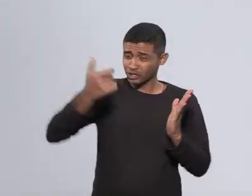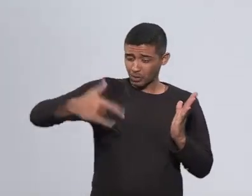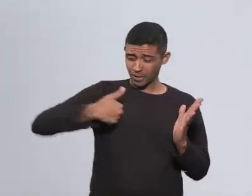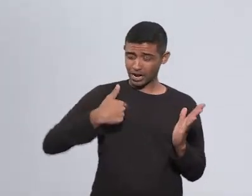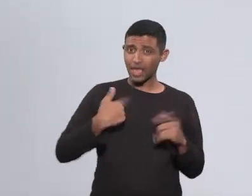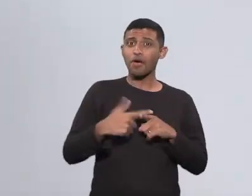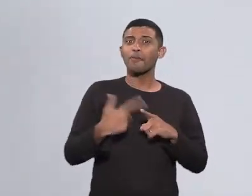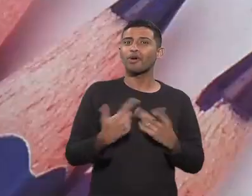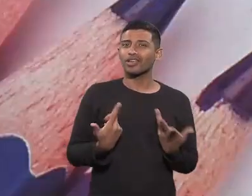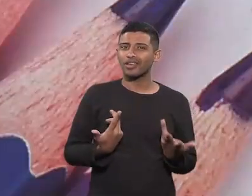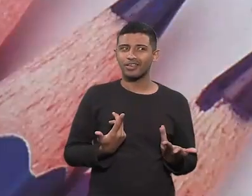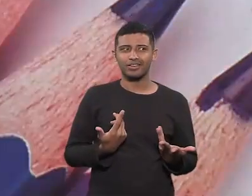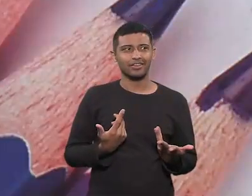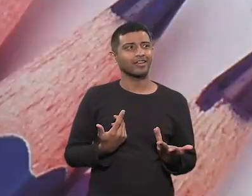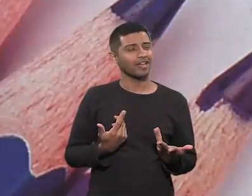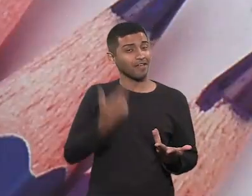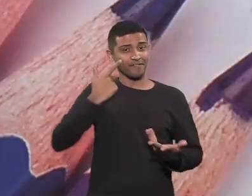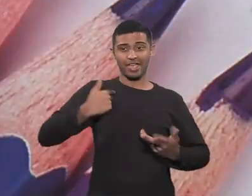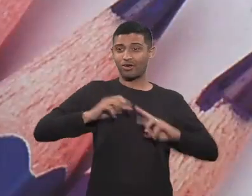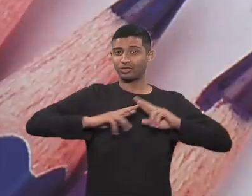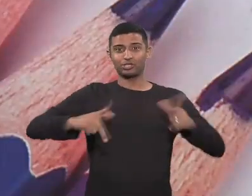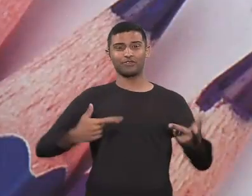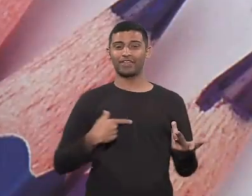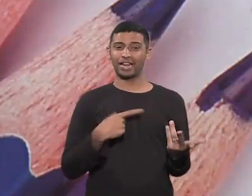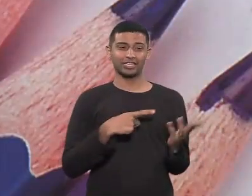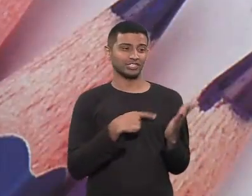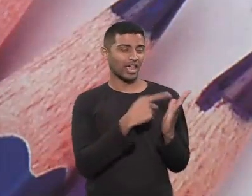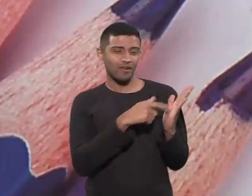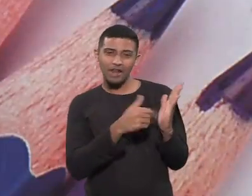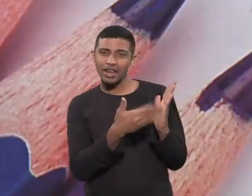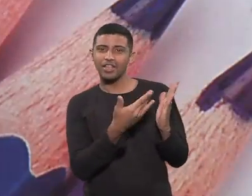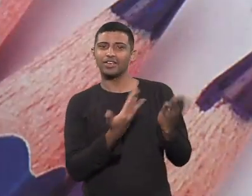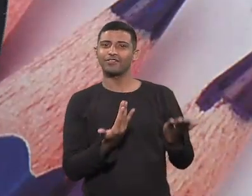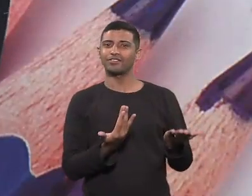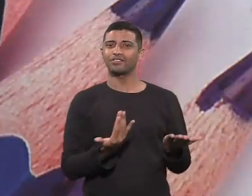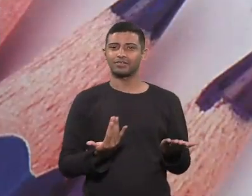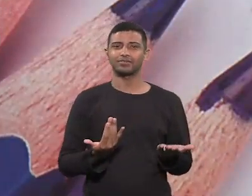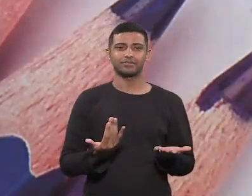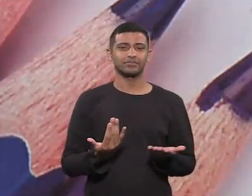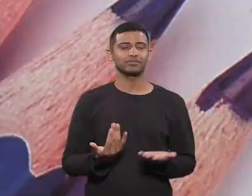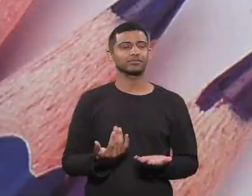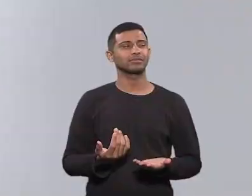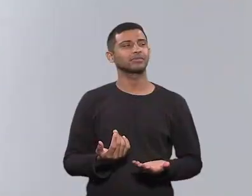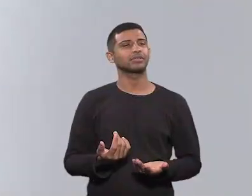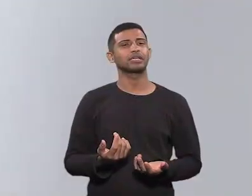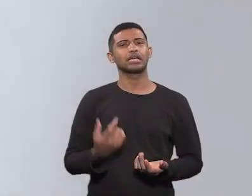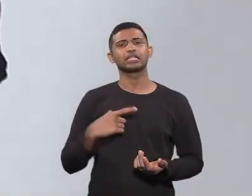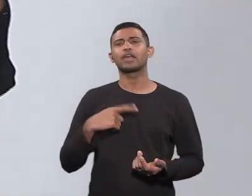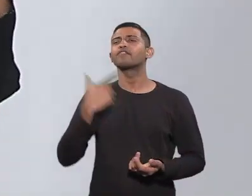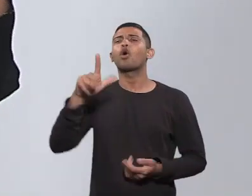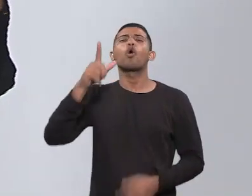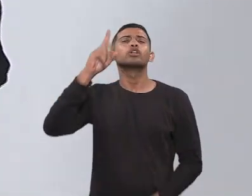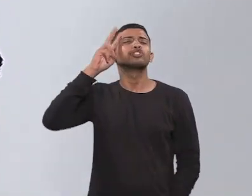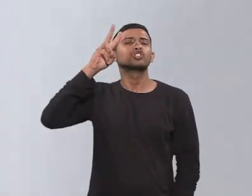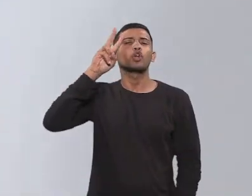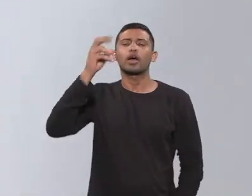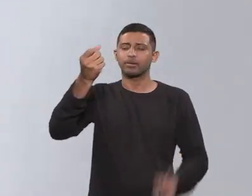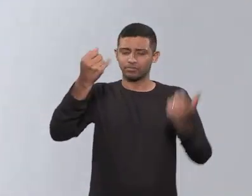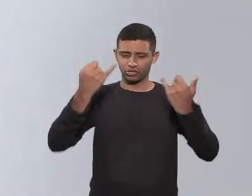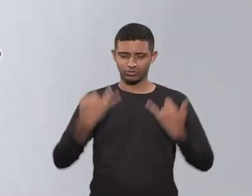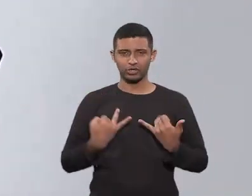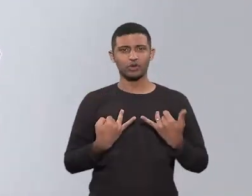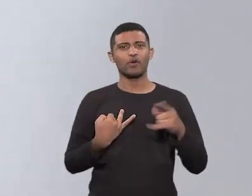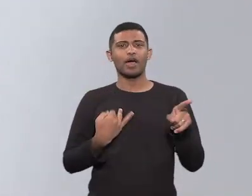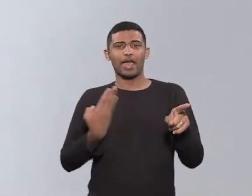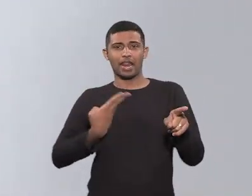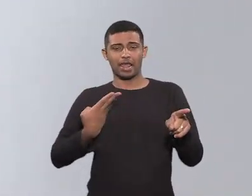a minha história. Olha como eu sou diferenciada. Tem até um livro sobre a minha história. A gente teve um retorno de uma amiga